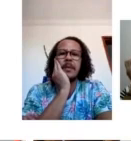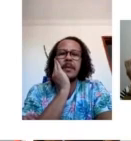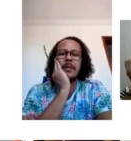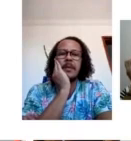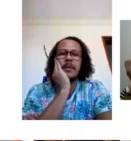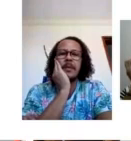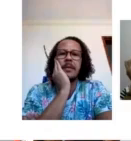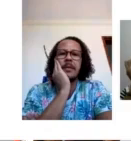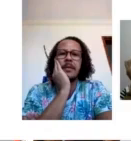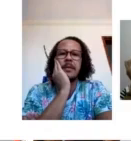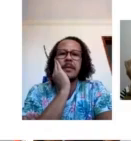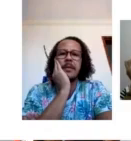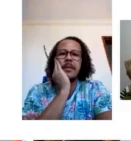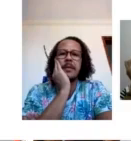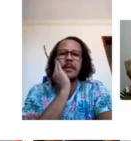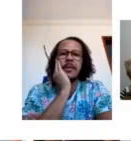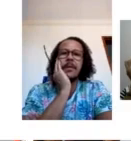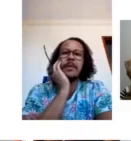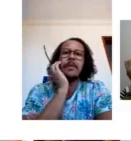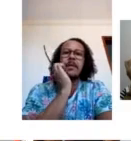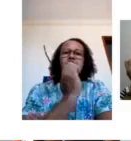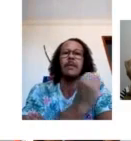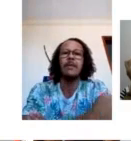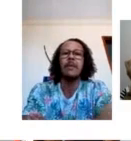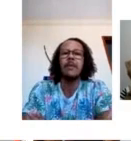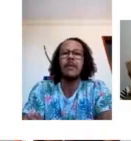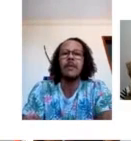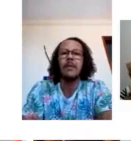que fizemos com os alunos de fato. Né?